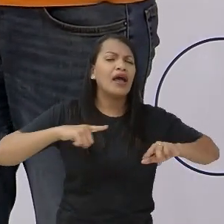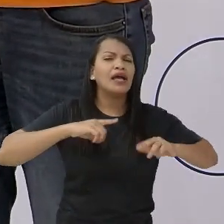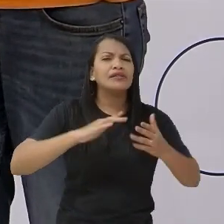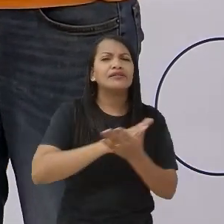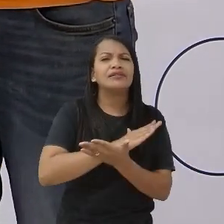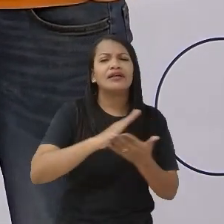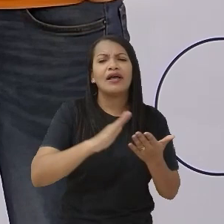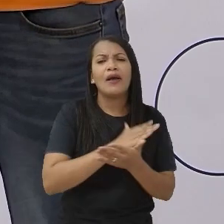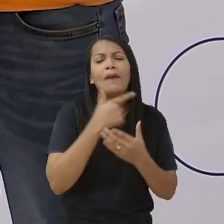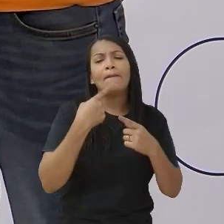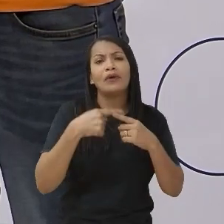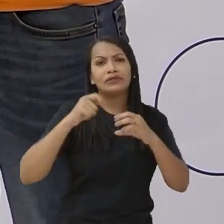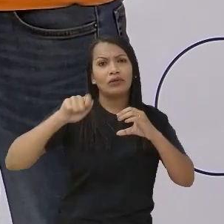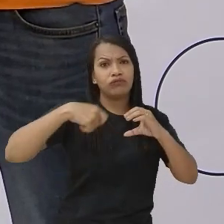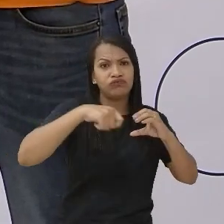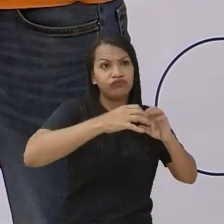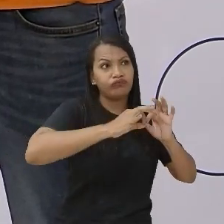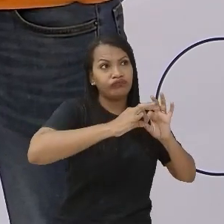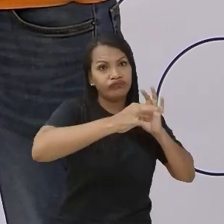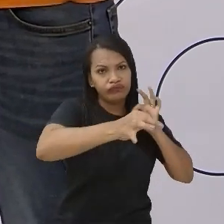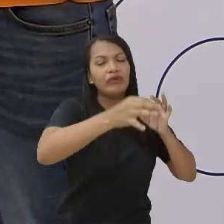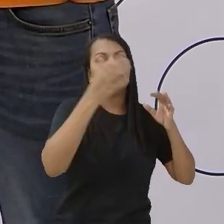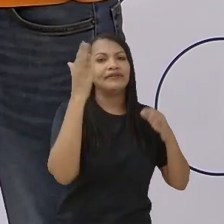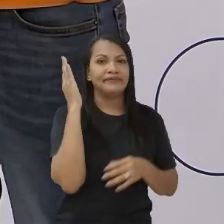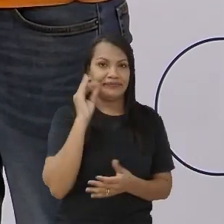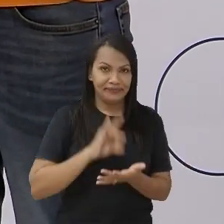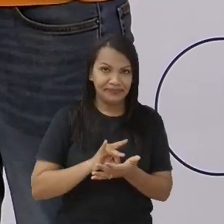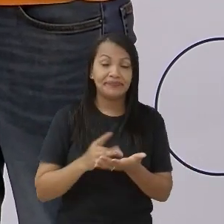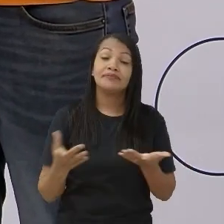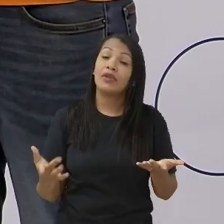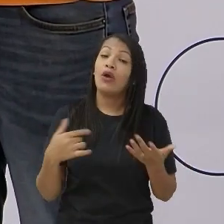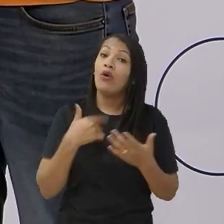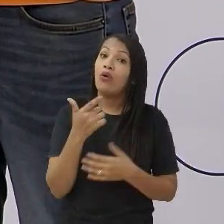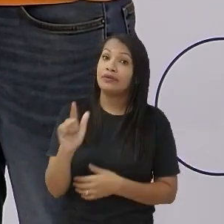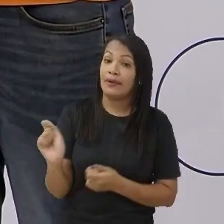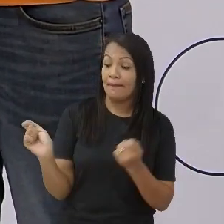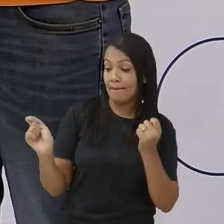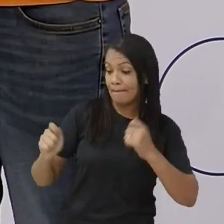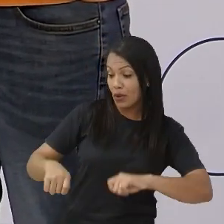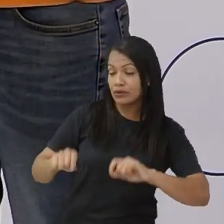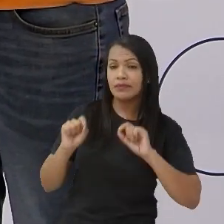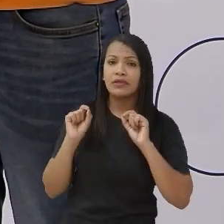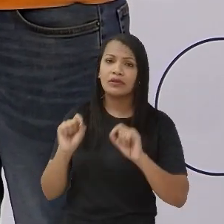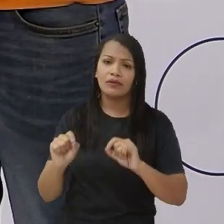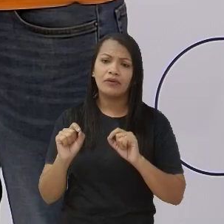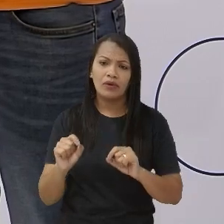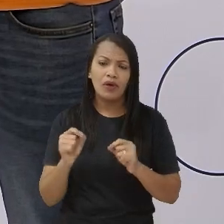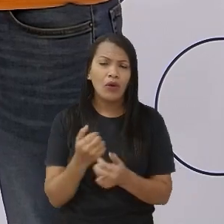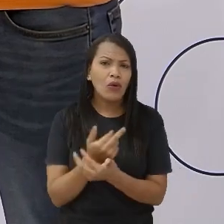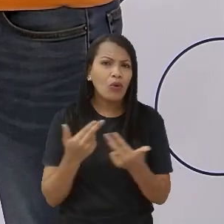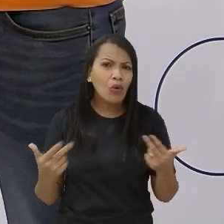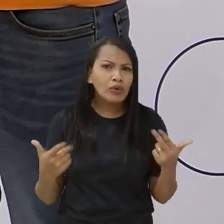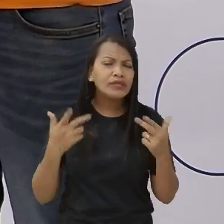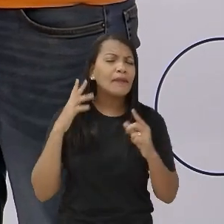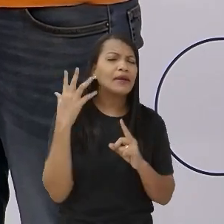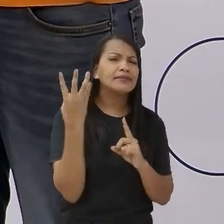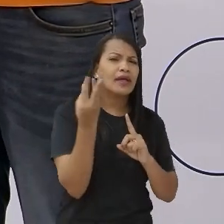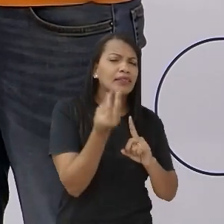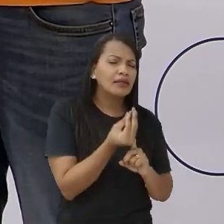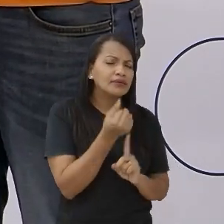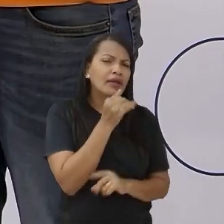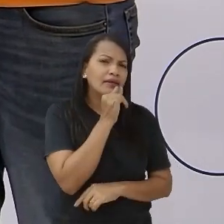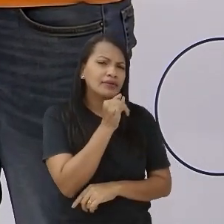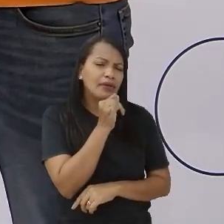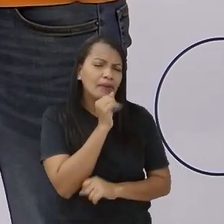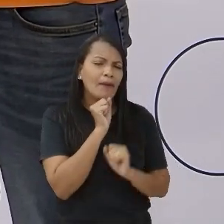algumas aqui, porque senão o vídeo vai ficar muito longo. É verdade. Não é? Então, outra possibilidade é já trazer uma coisa mais artística. Então, por